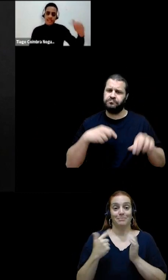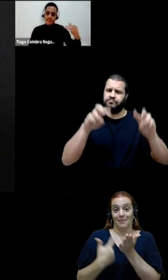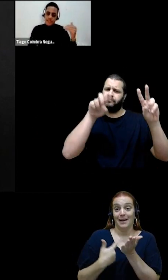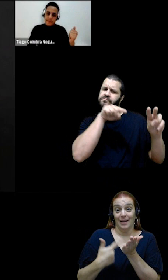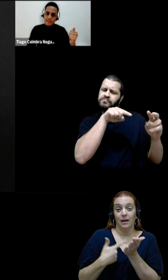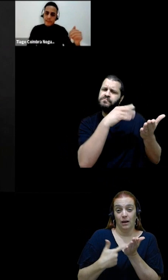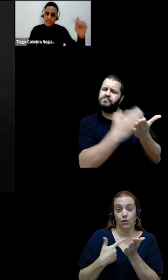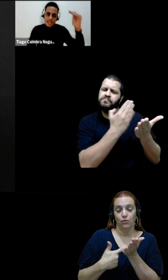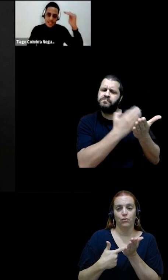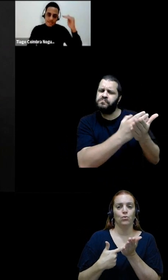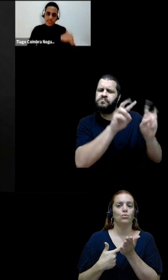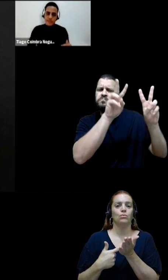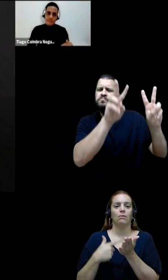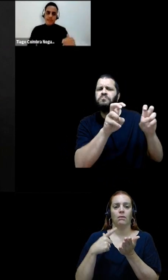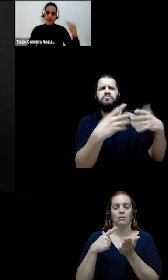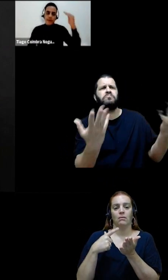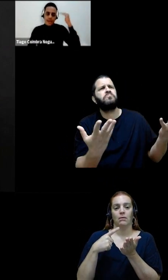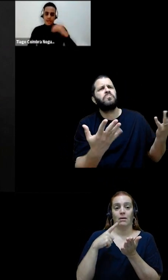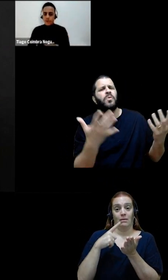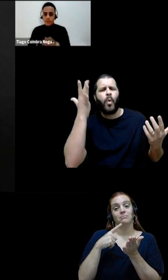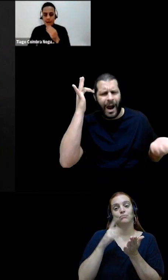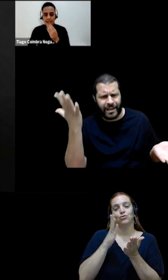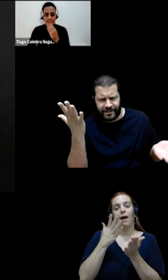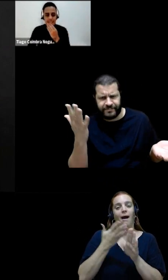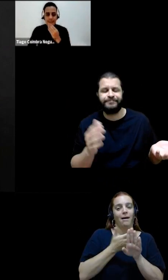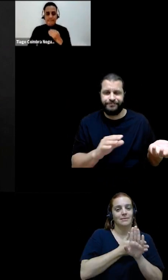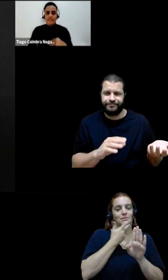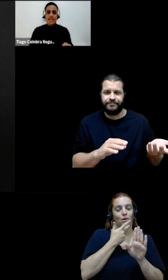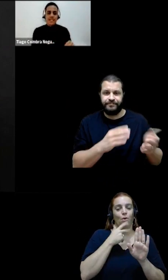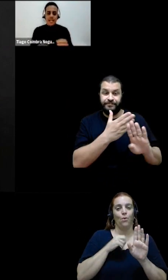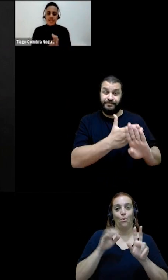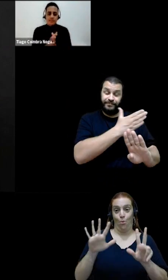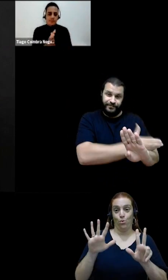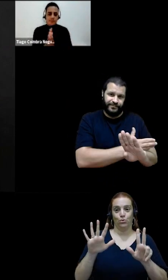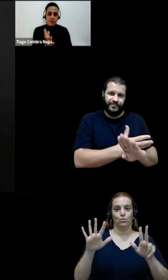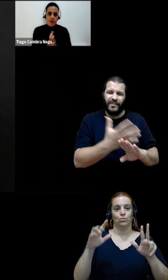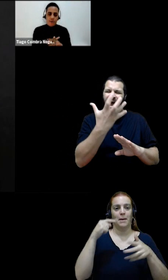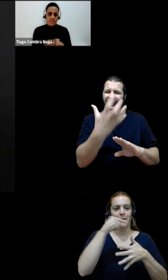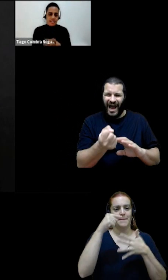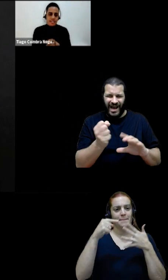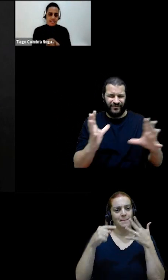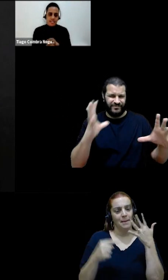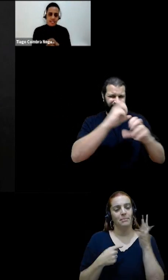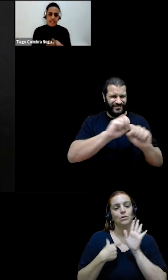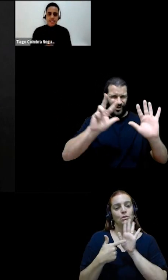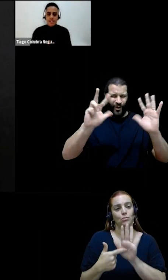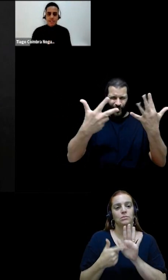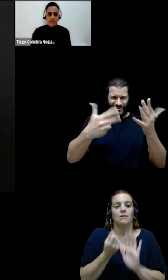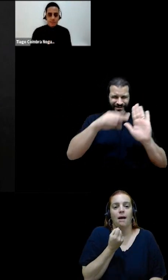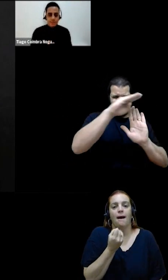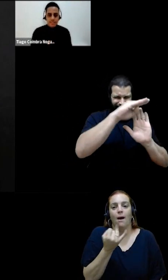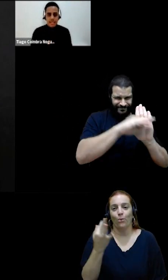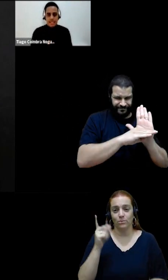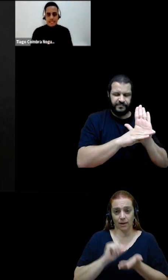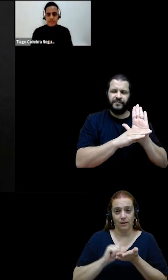do livro, especificamente, ele é dividido, esse manual, em 8 partes, né? E aí eu trouxe, ó, algumas desses